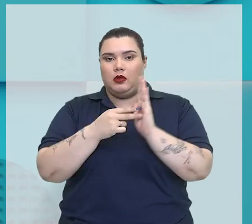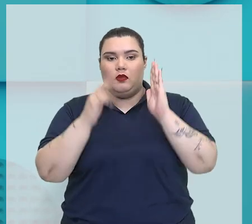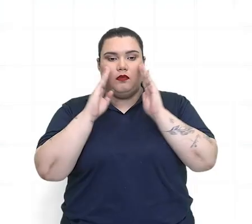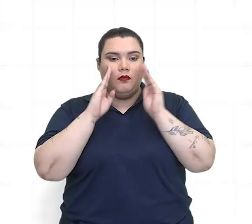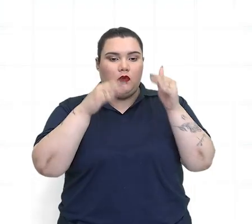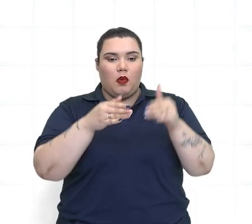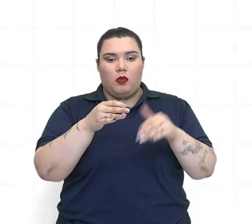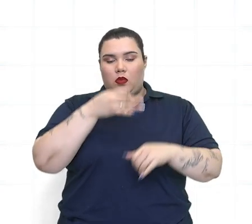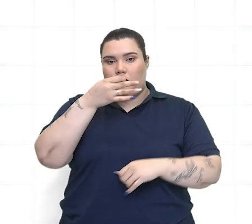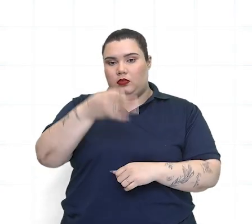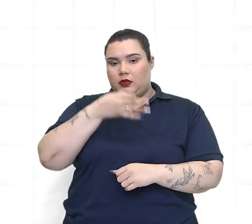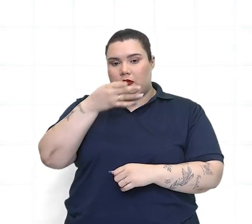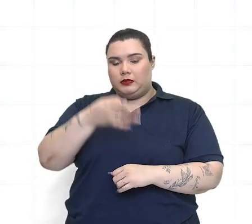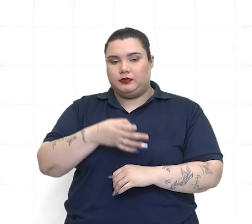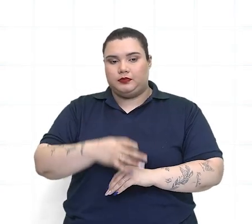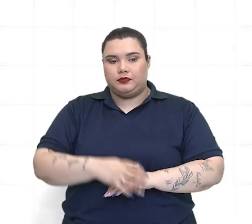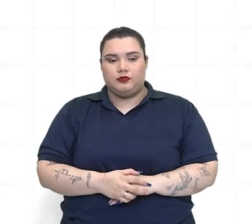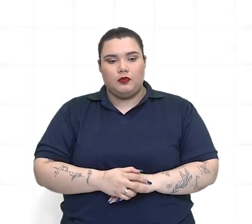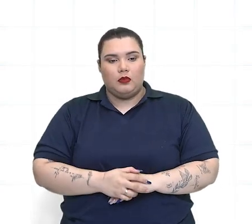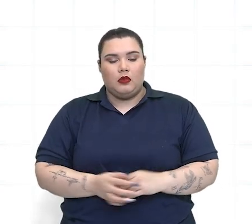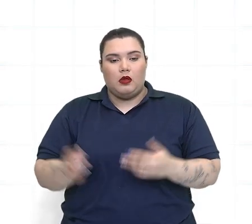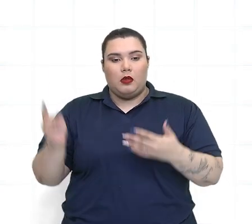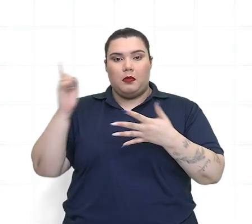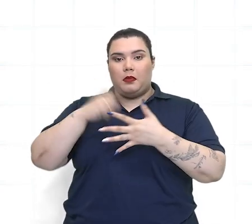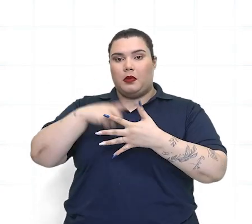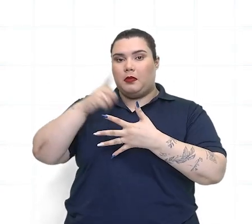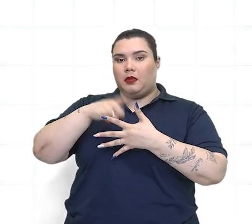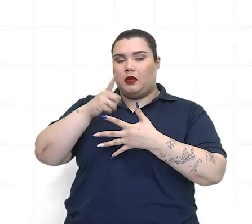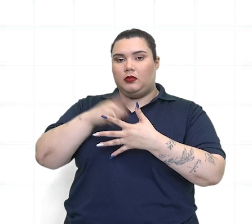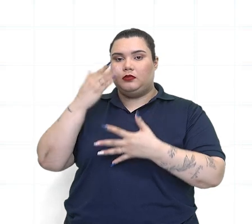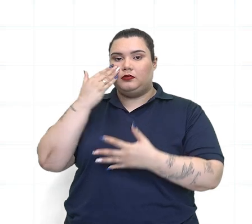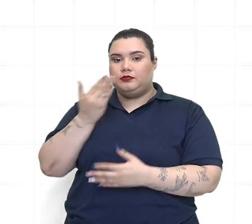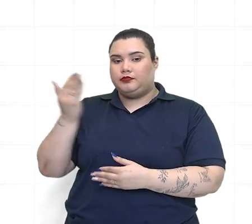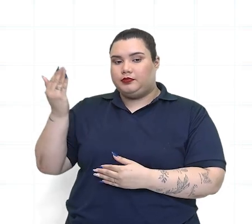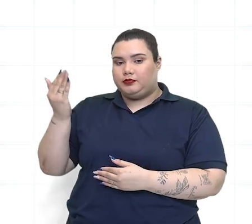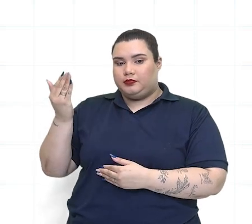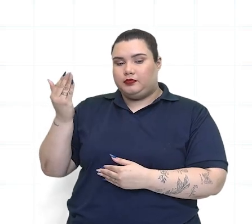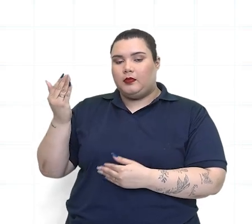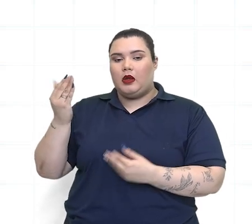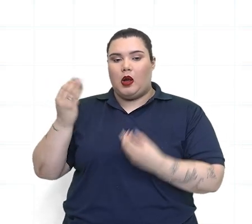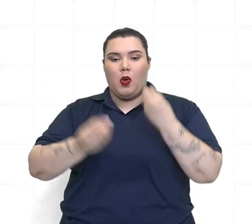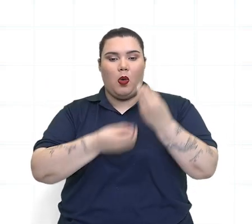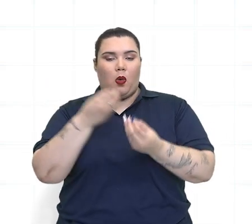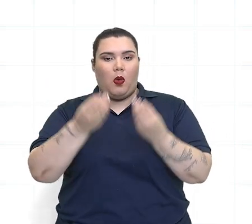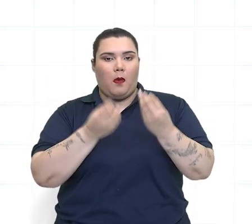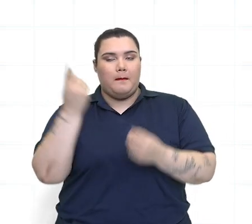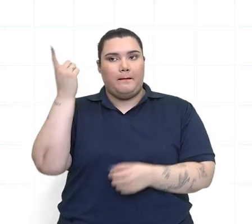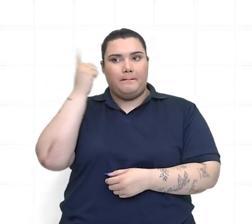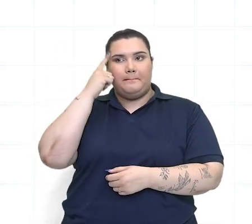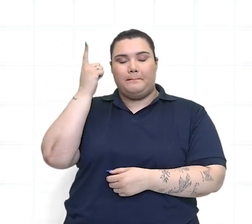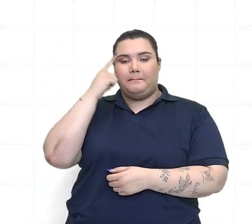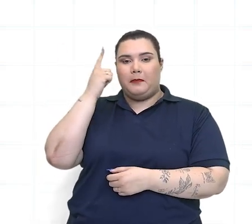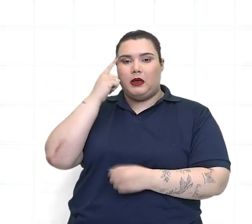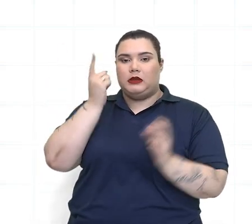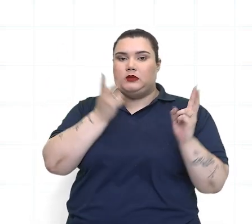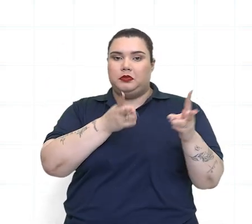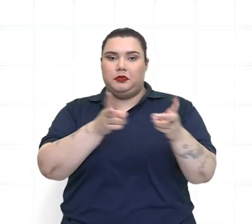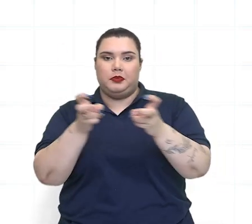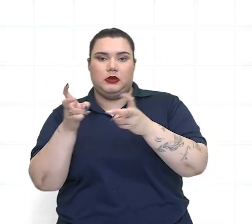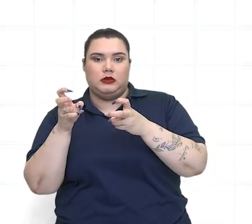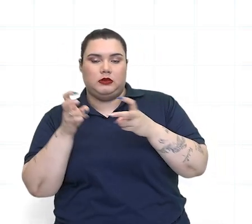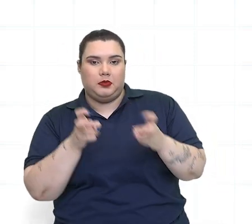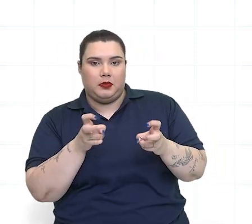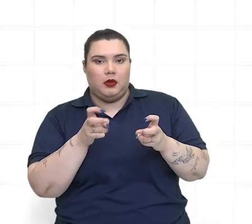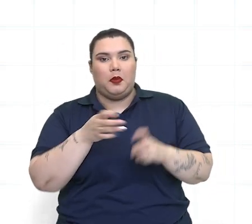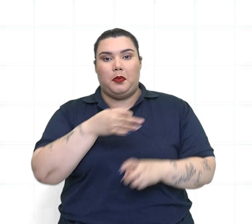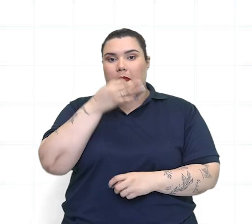opinião. O que é uma opinião? Primeiro, maneira de pensar, de ver,